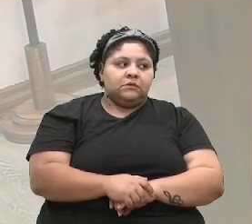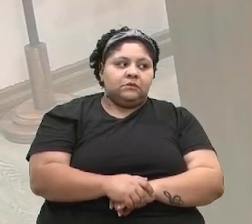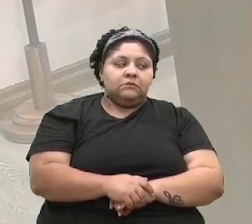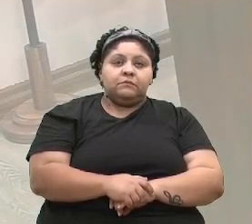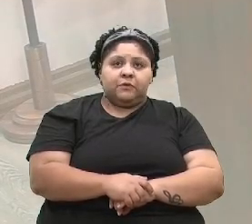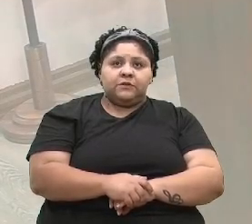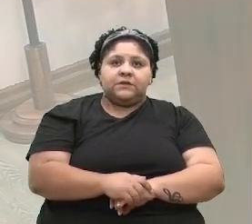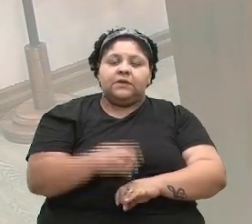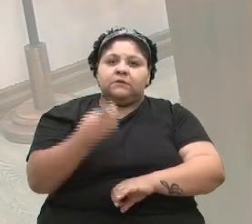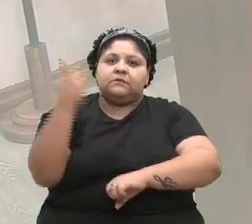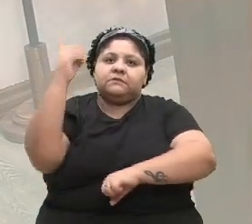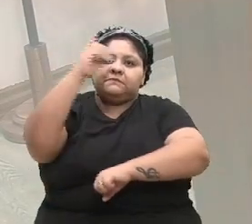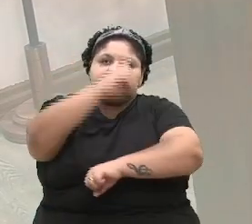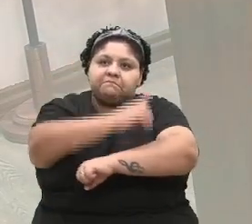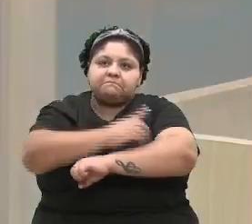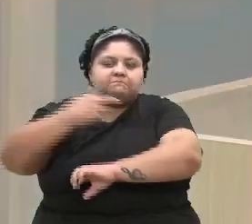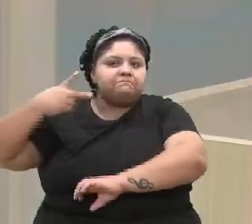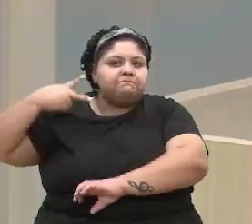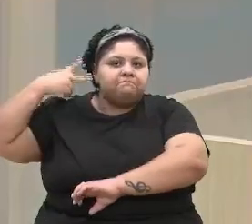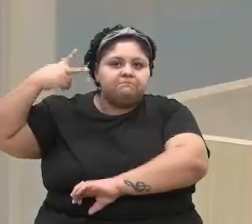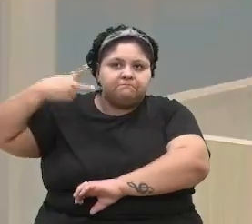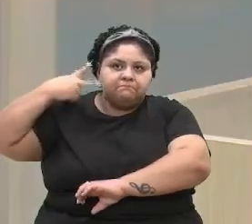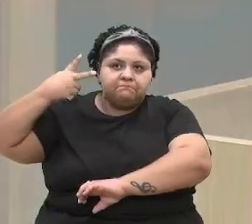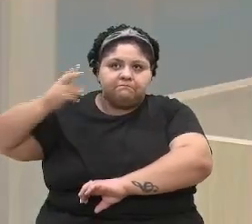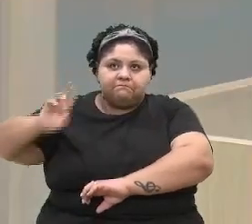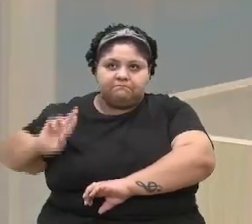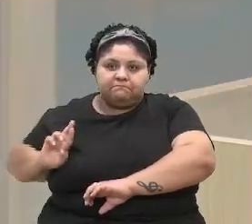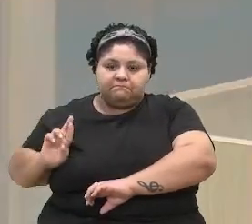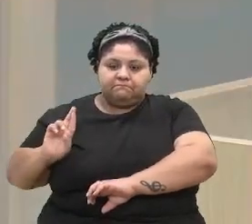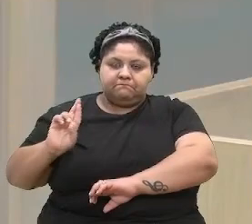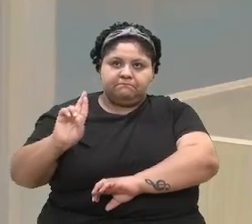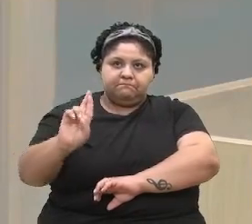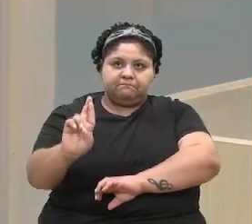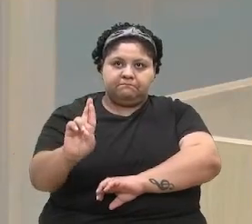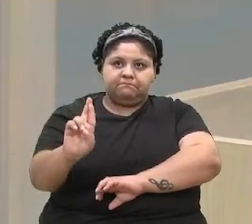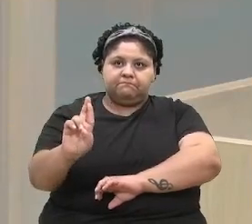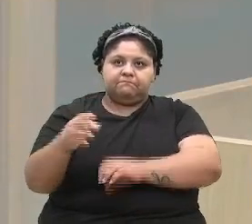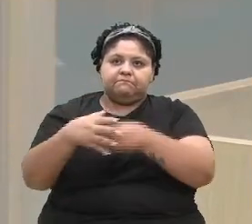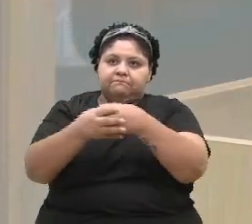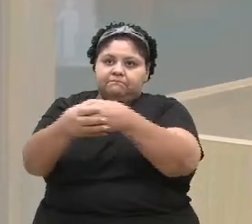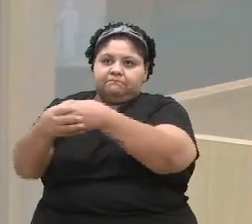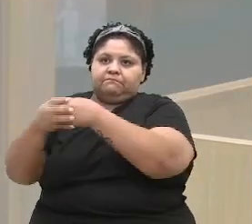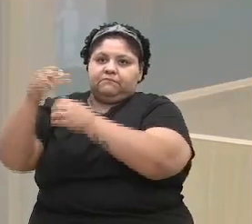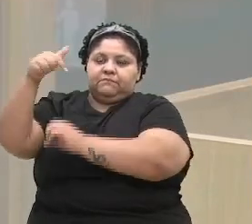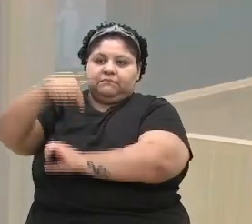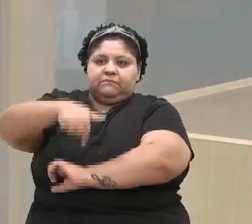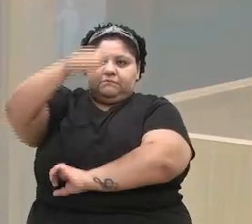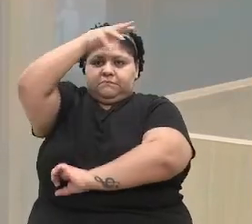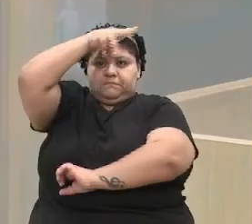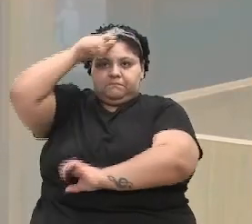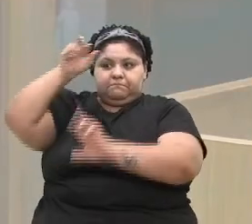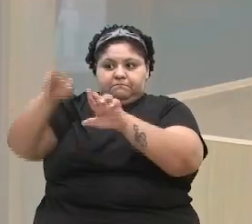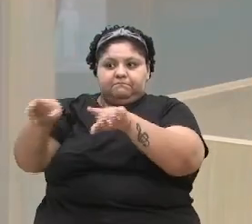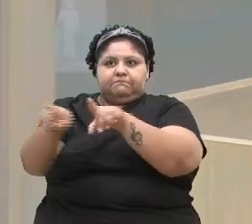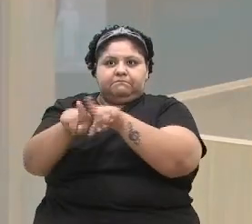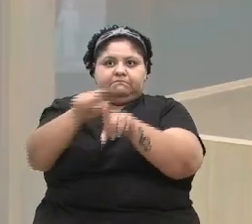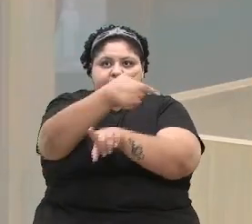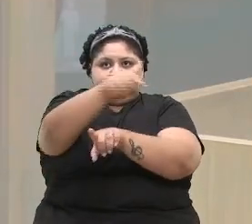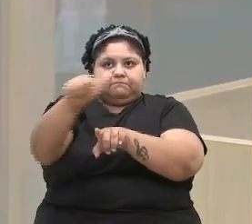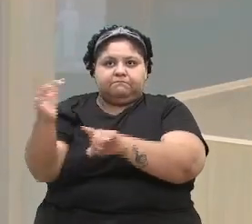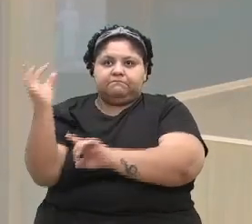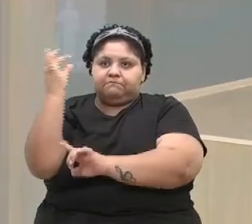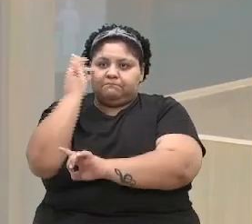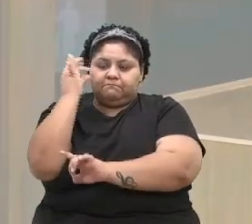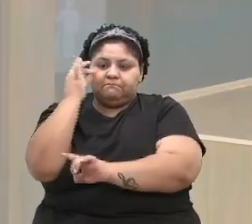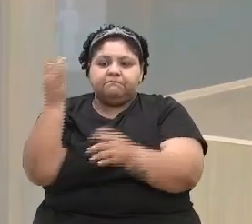Bom dia, estimados vereadores e representantes de instituições do nosso município e região, e aos demais presentes